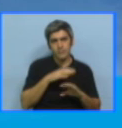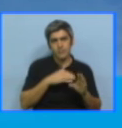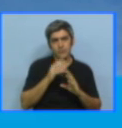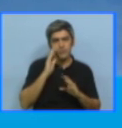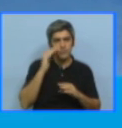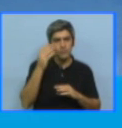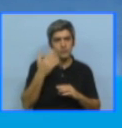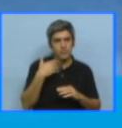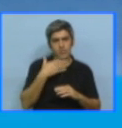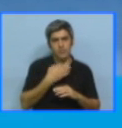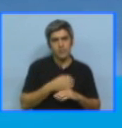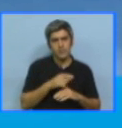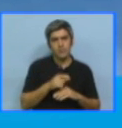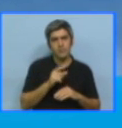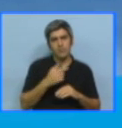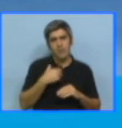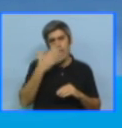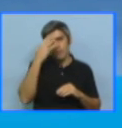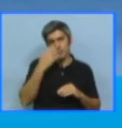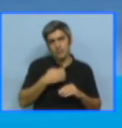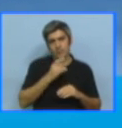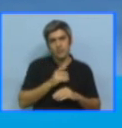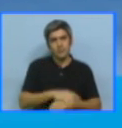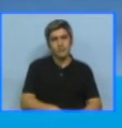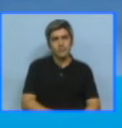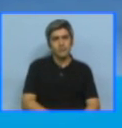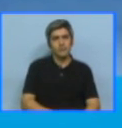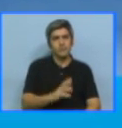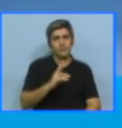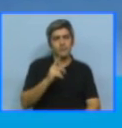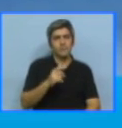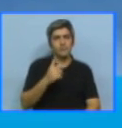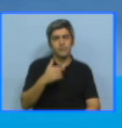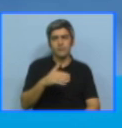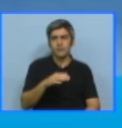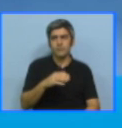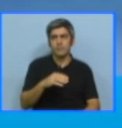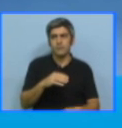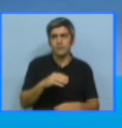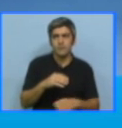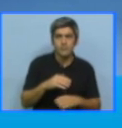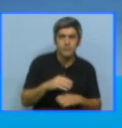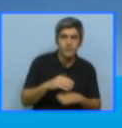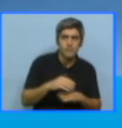no futuro. Esta é a percepção. O amanhã vai implicar